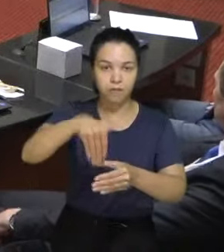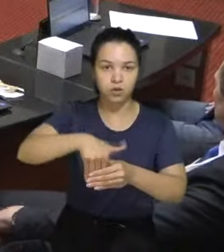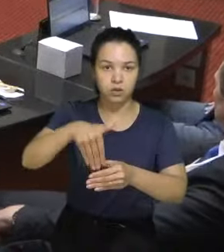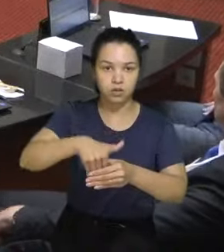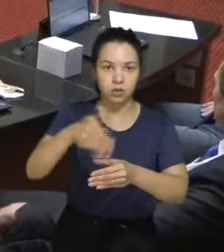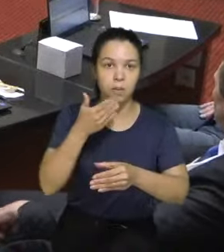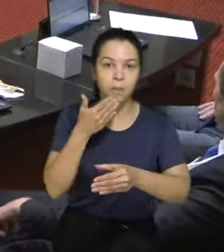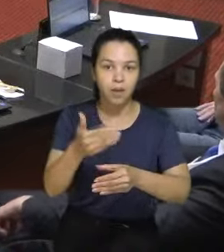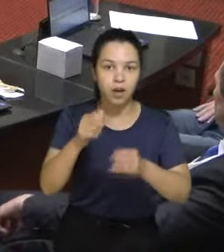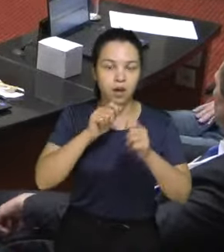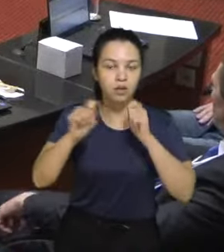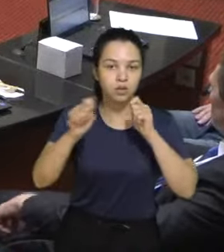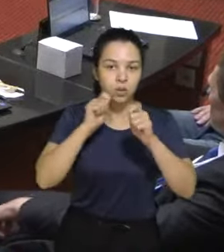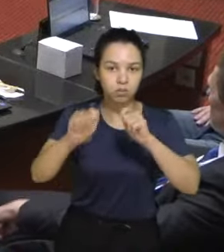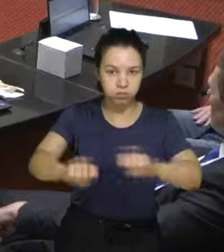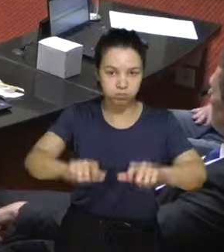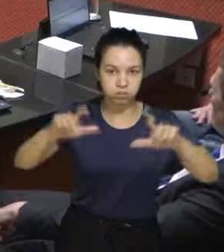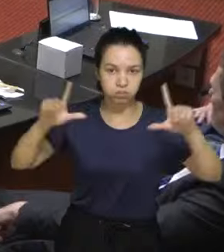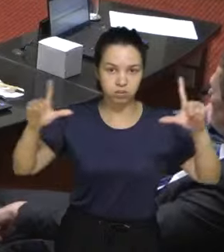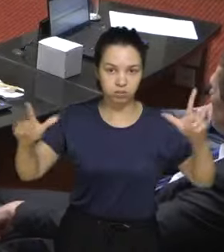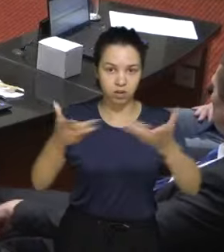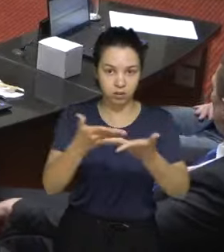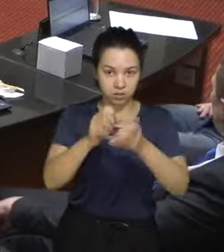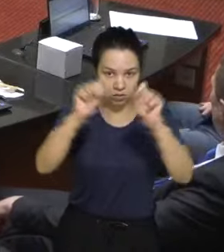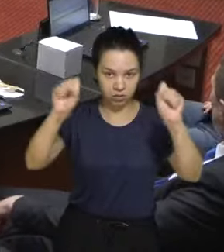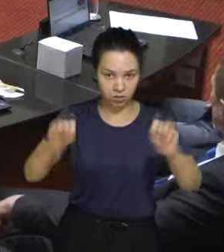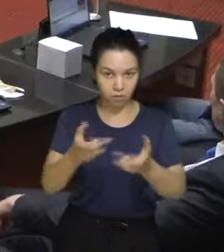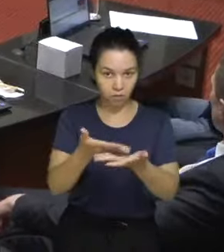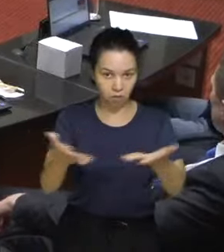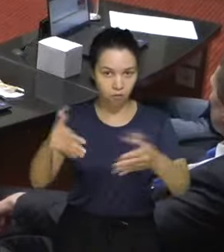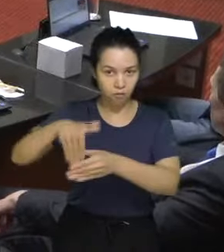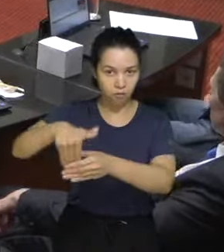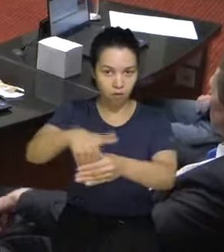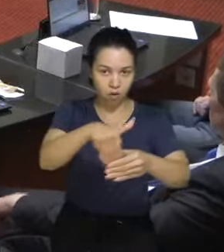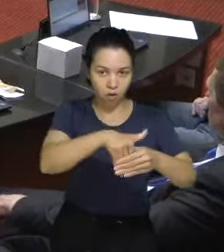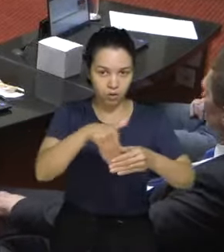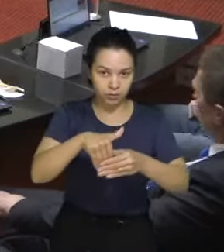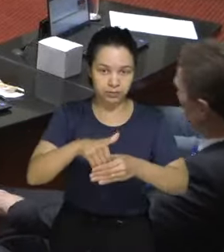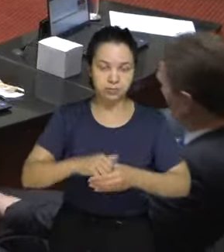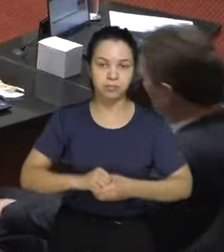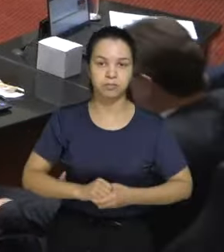abra o sistema para que os senhores e senhoras deputadas possam exercer seu direito de voto.